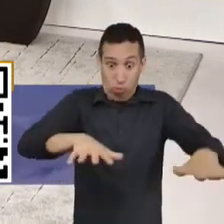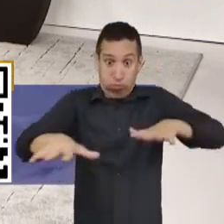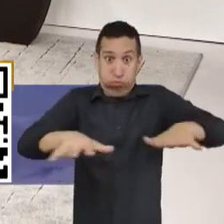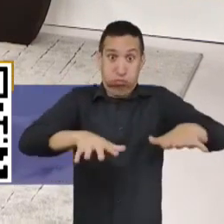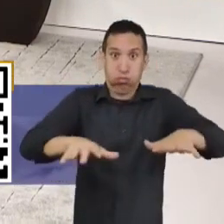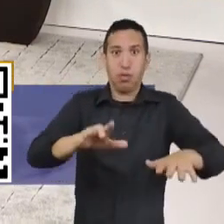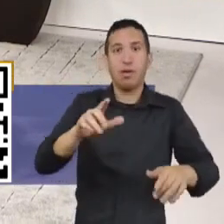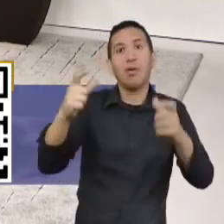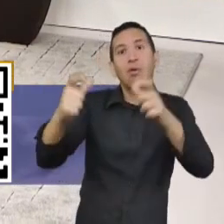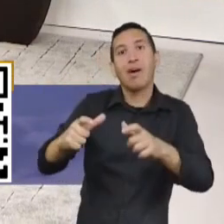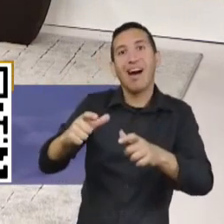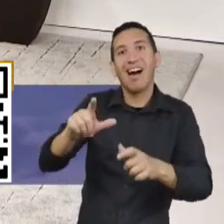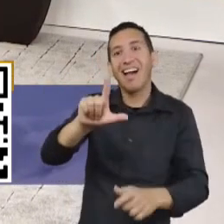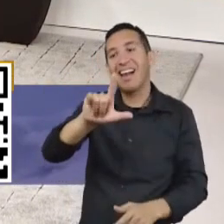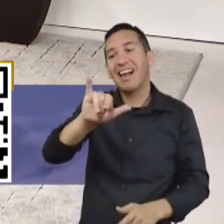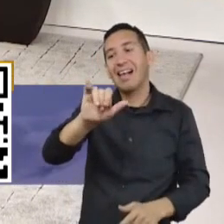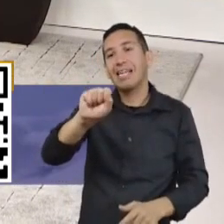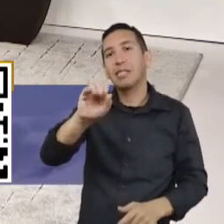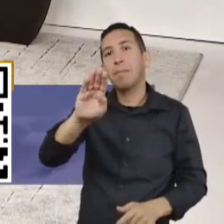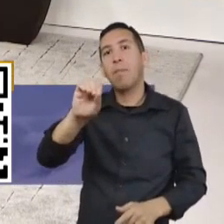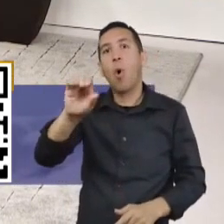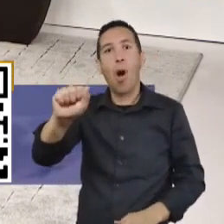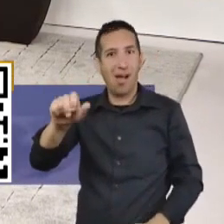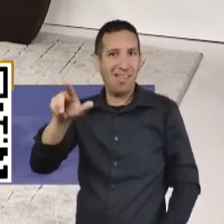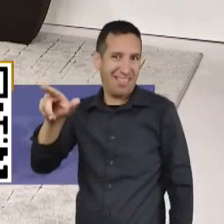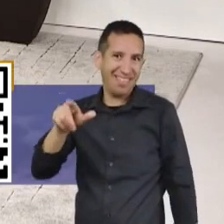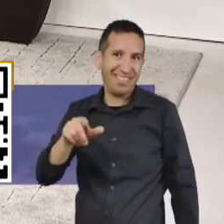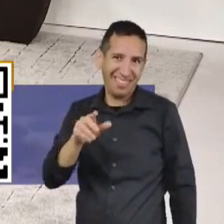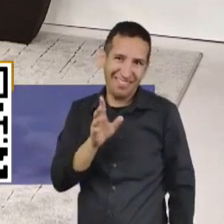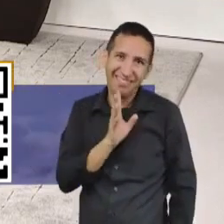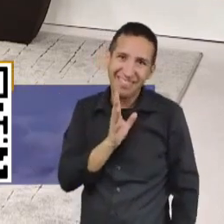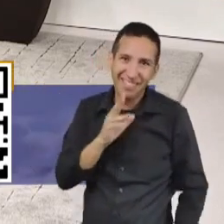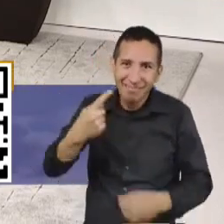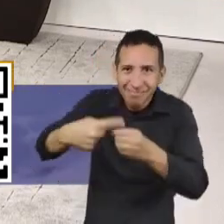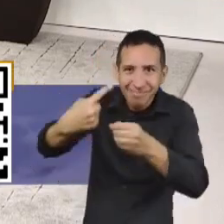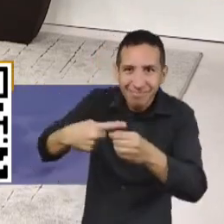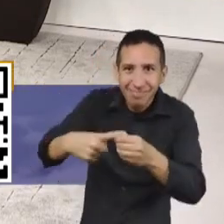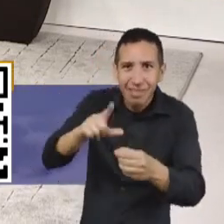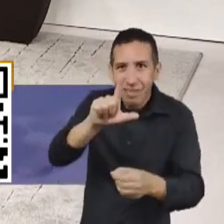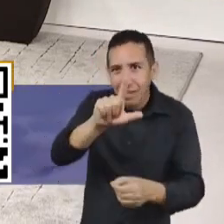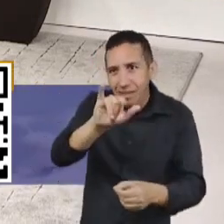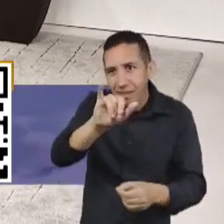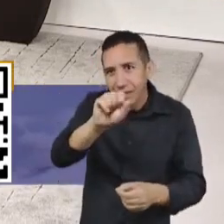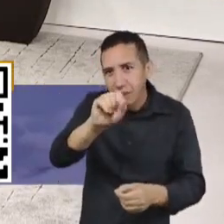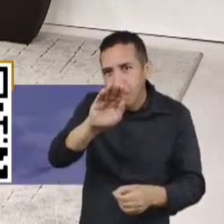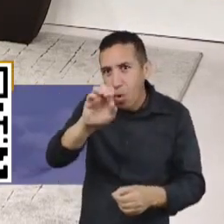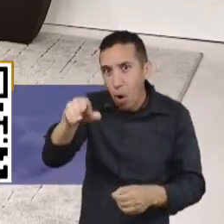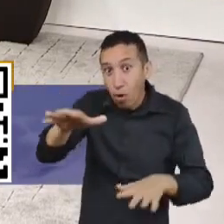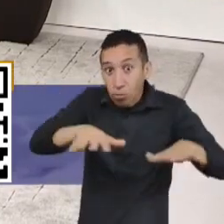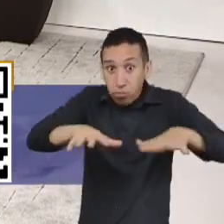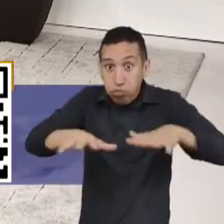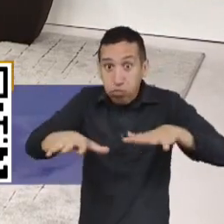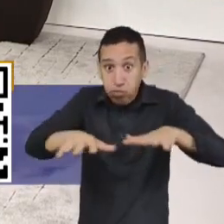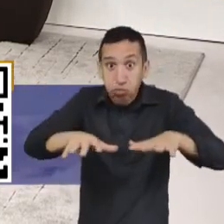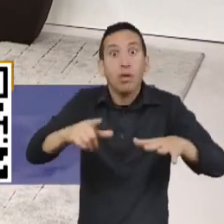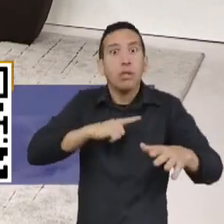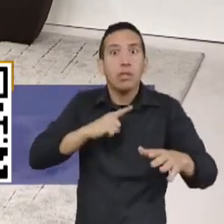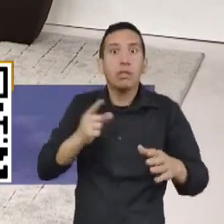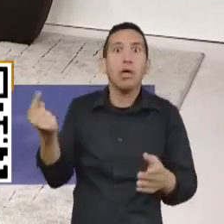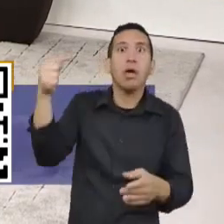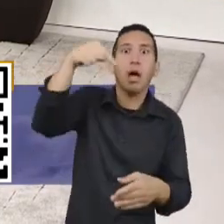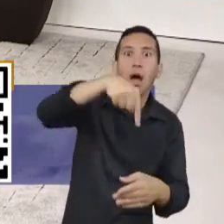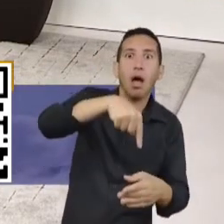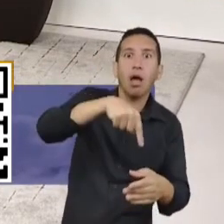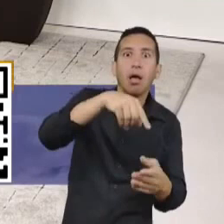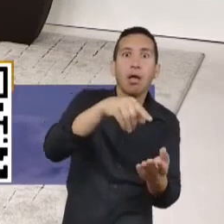grande terremoto de Lisboa de 1755 esse grande terremoto ele faz parte dos